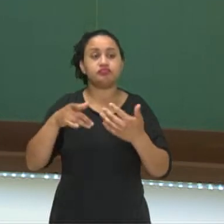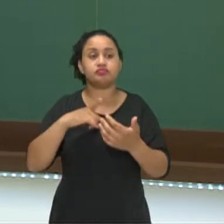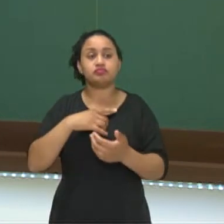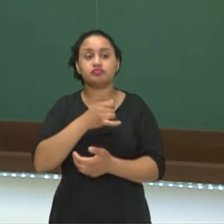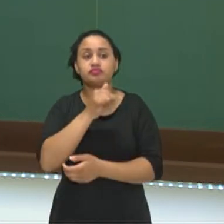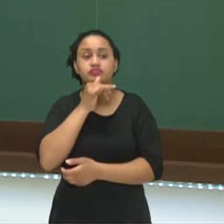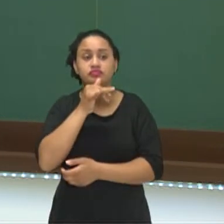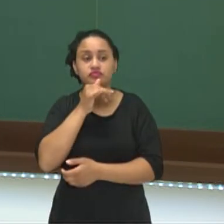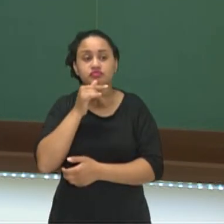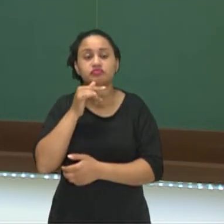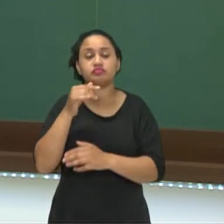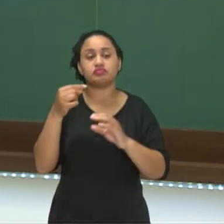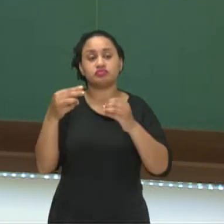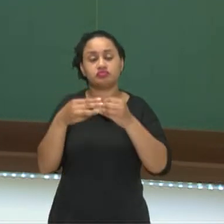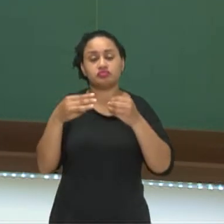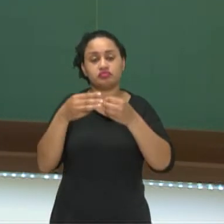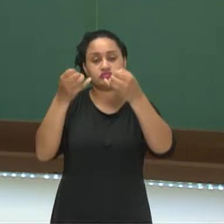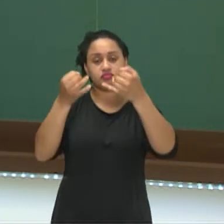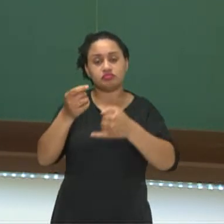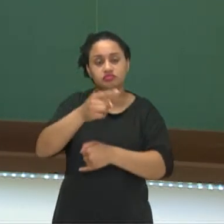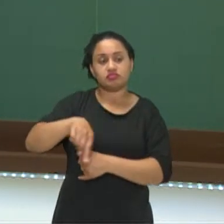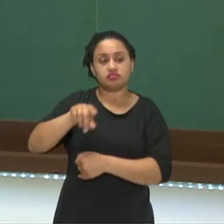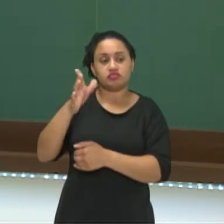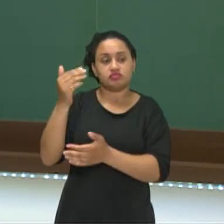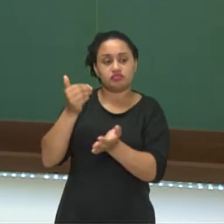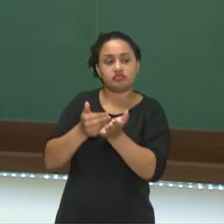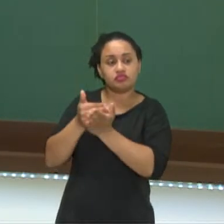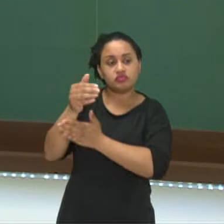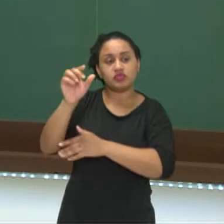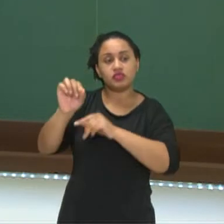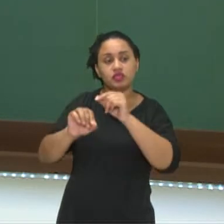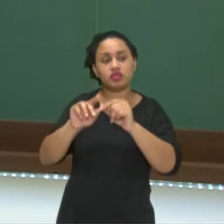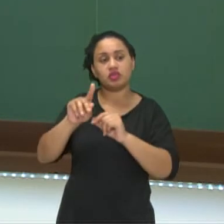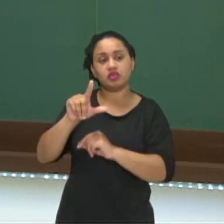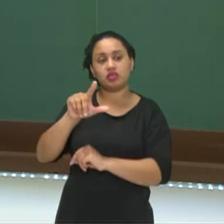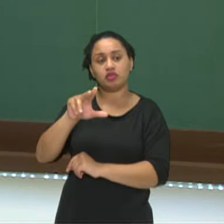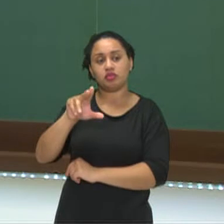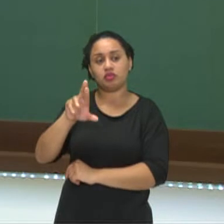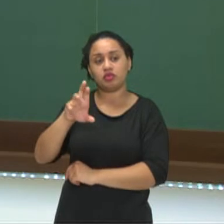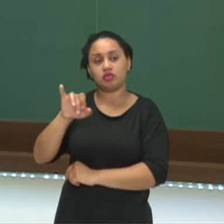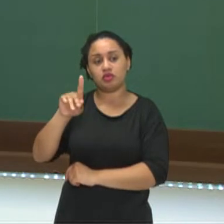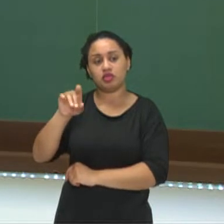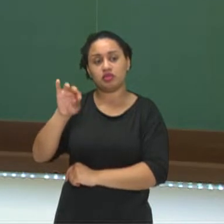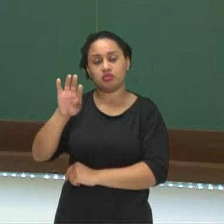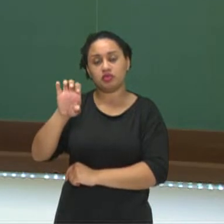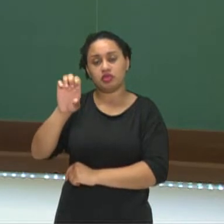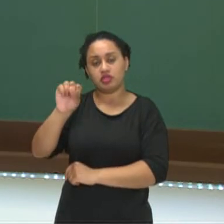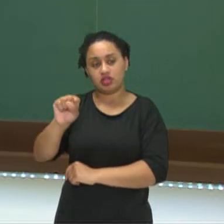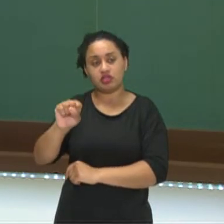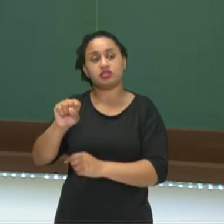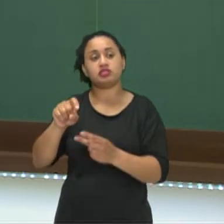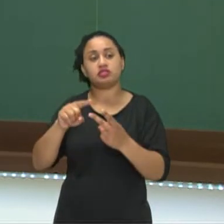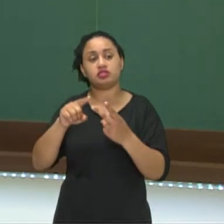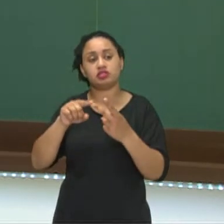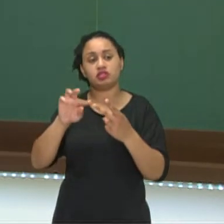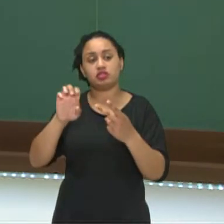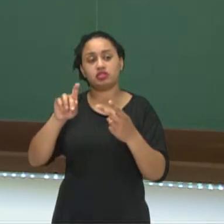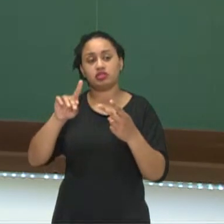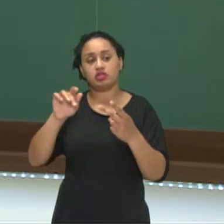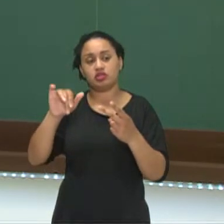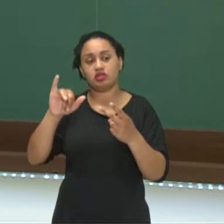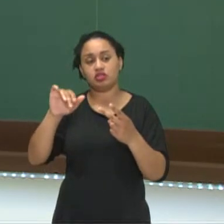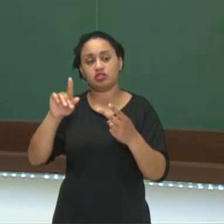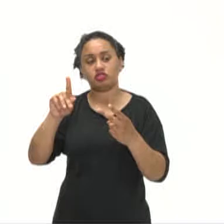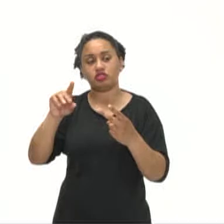que eu comentei com vocês lá no início, das células pluripotentes e as totipotentes. Então as totipotentes